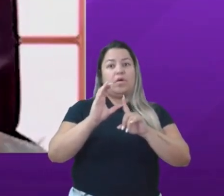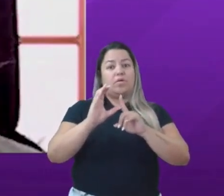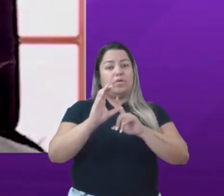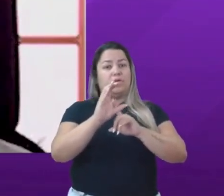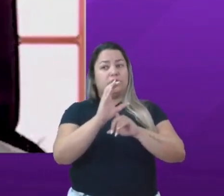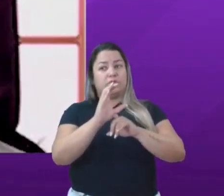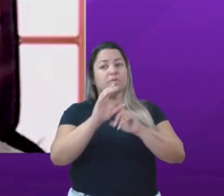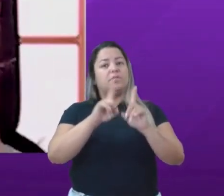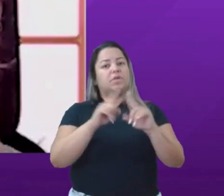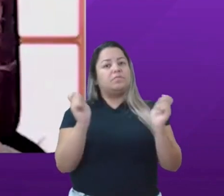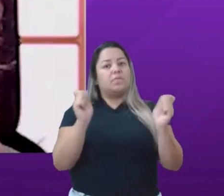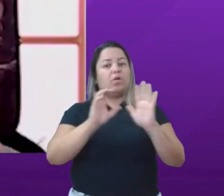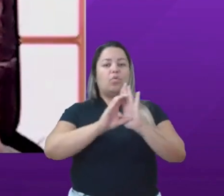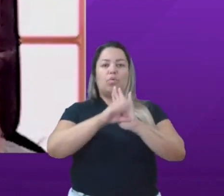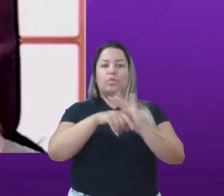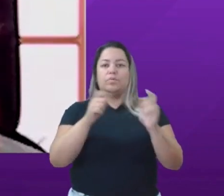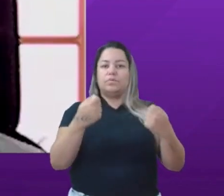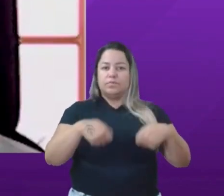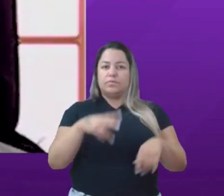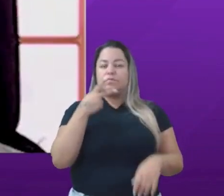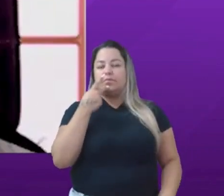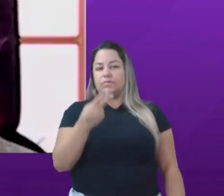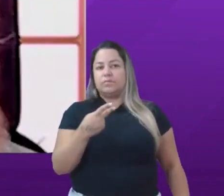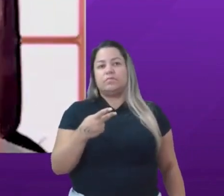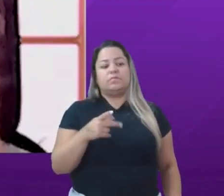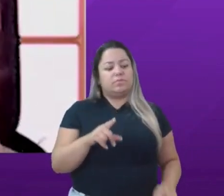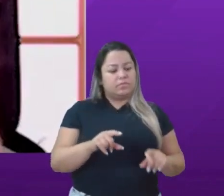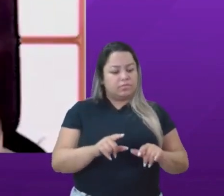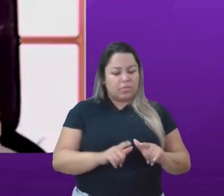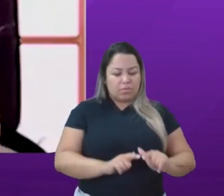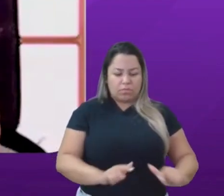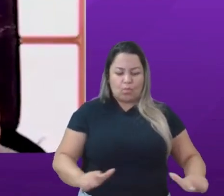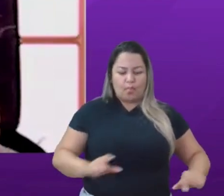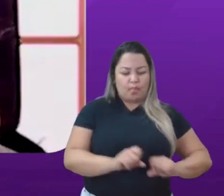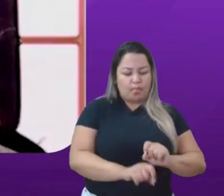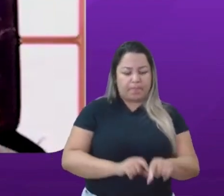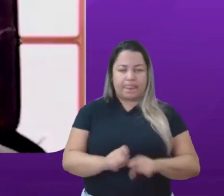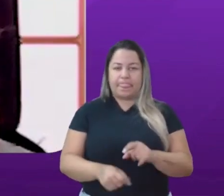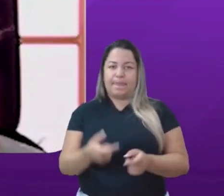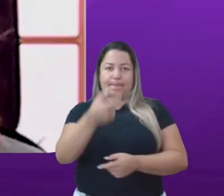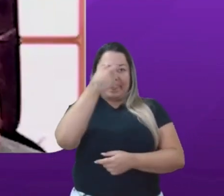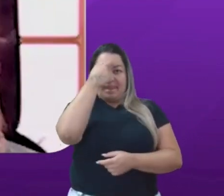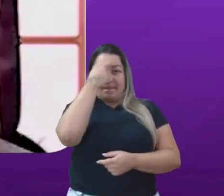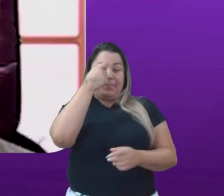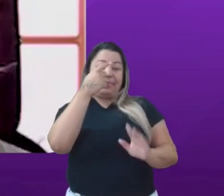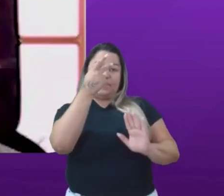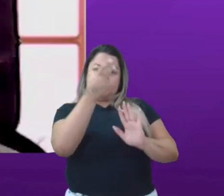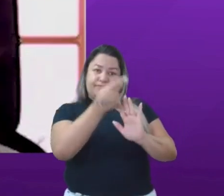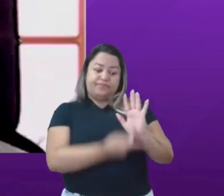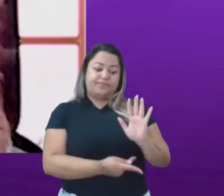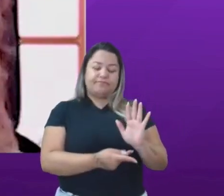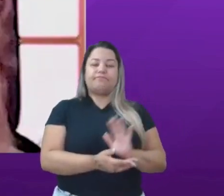futuro que precisamos para construir. Cada horta, cada projeto de conscientização ambiental é uma semente